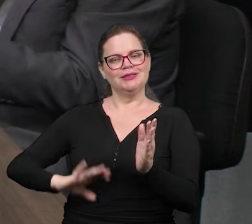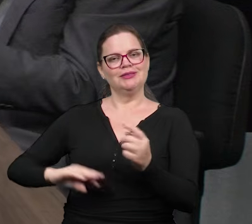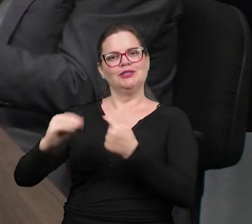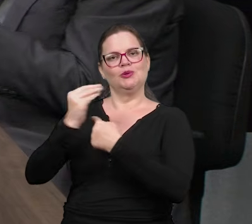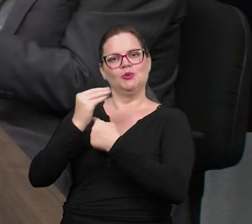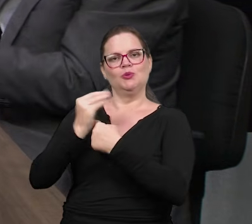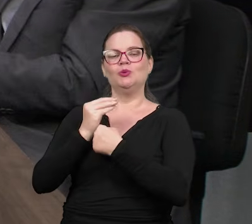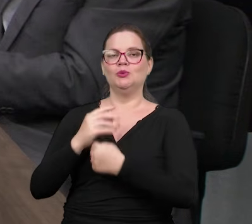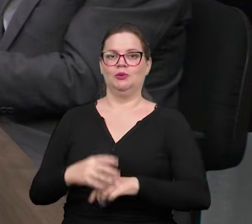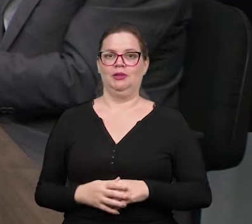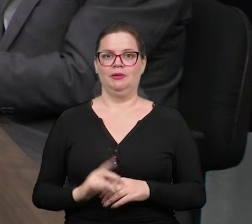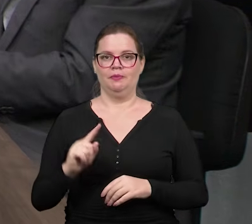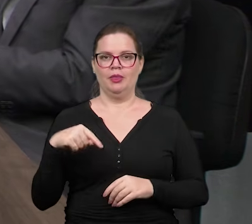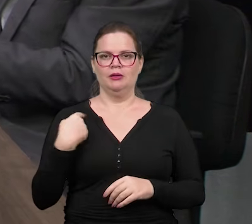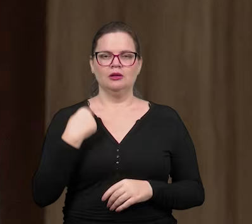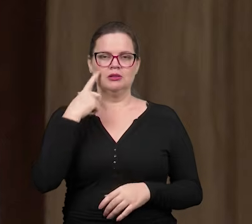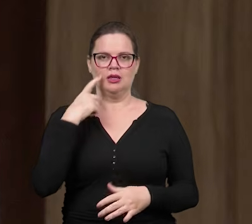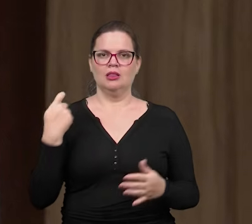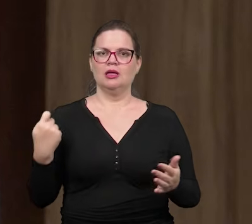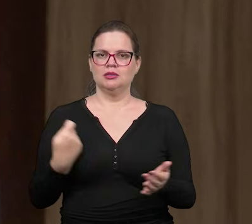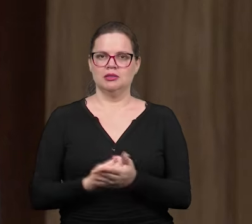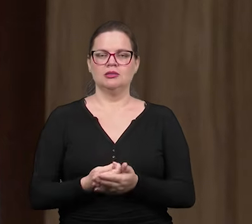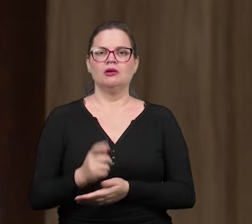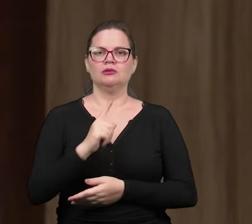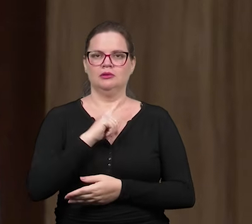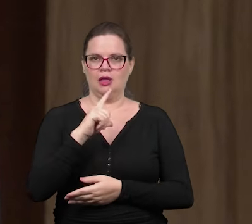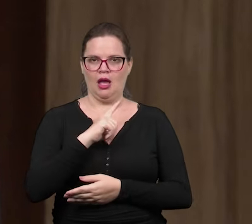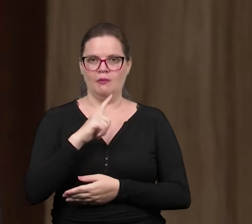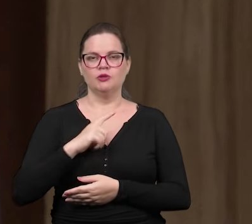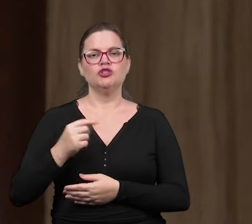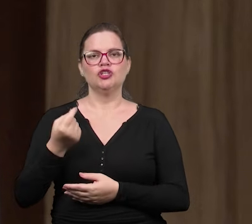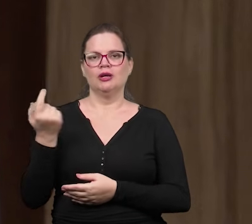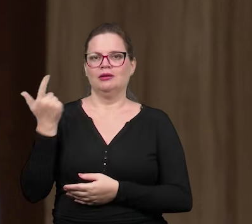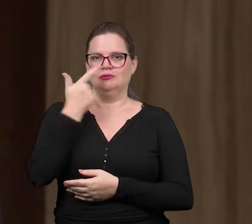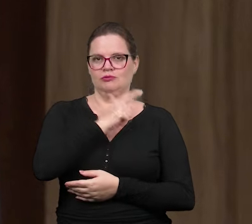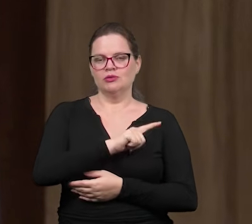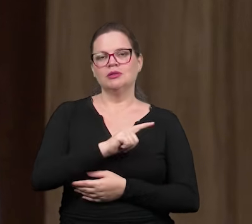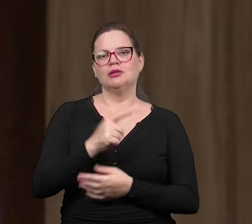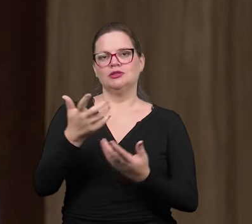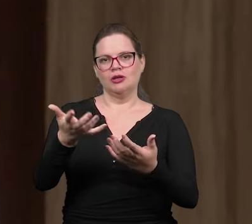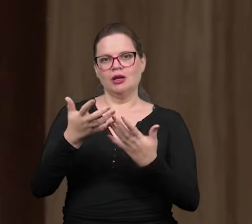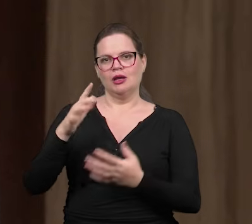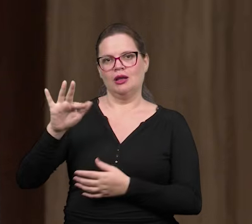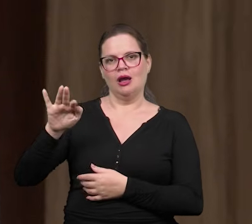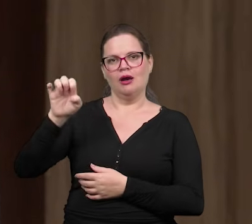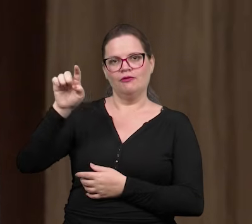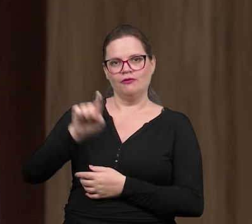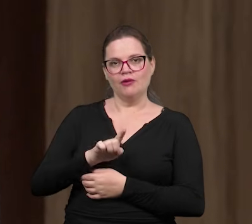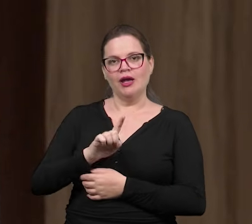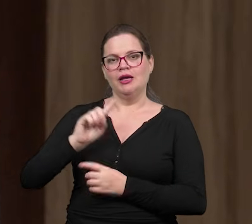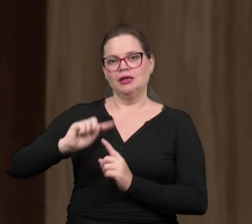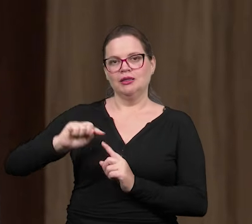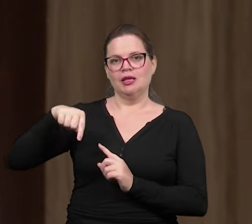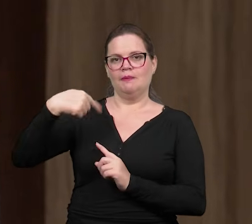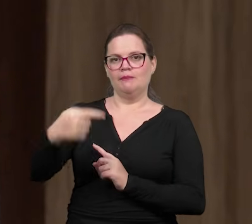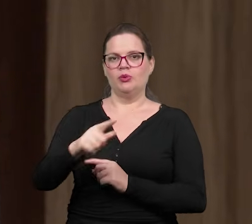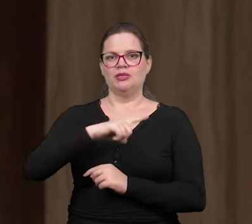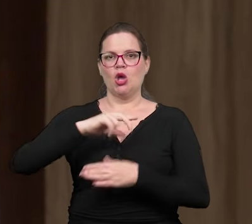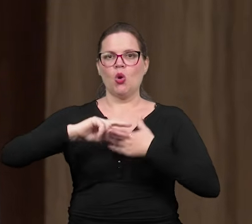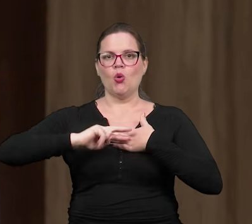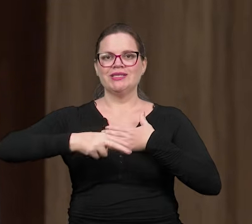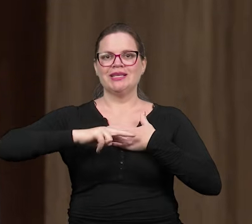nós tomamos na nossa vida que tem consequências eternas. Né? Quando lemos